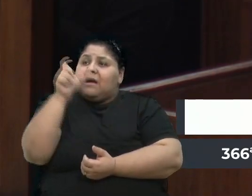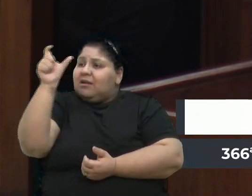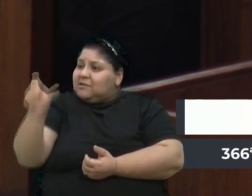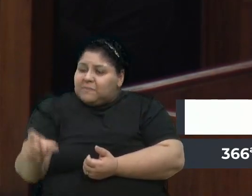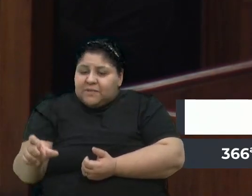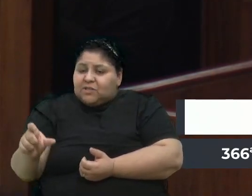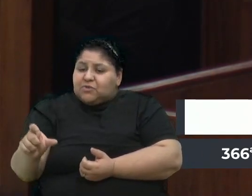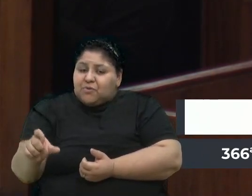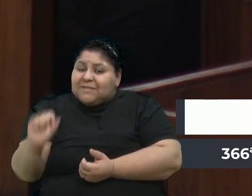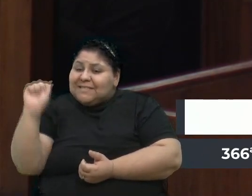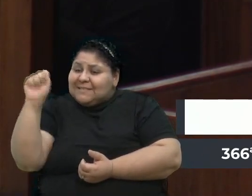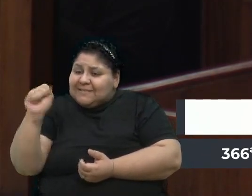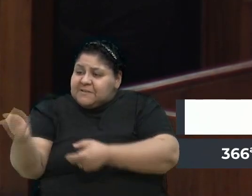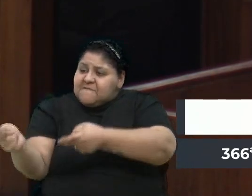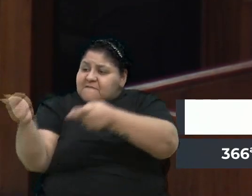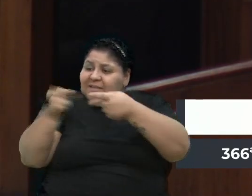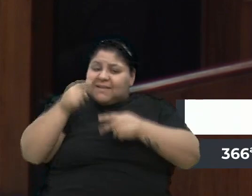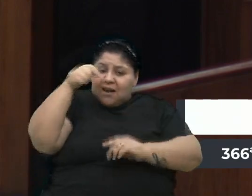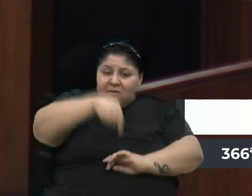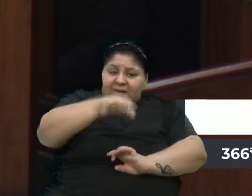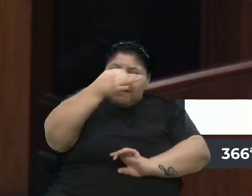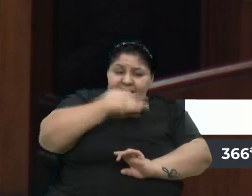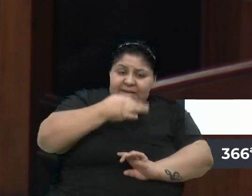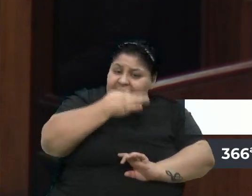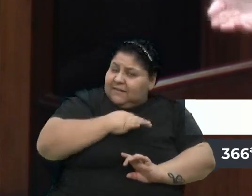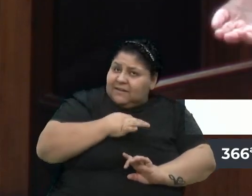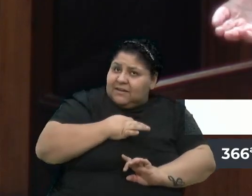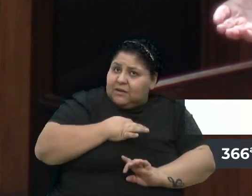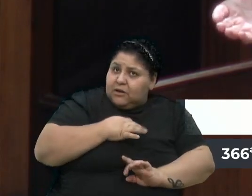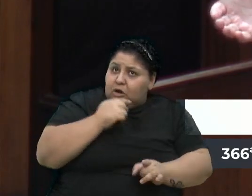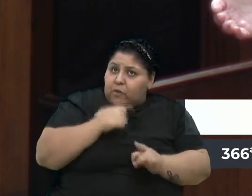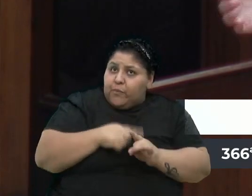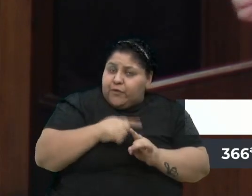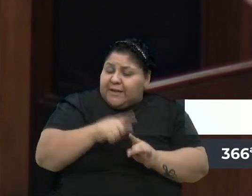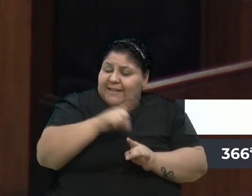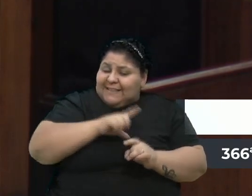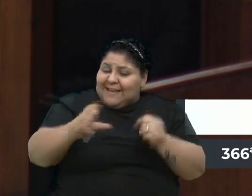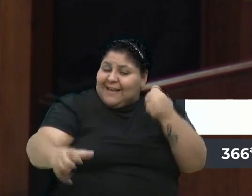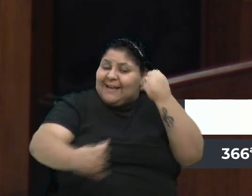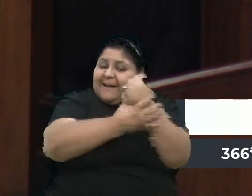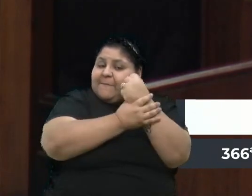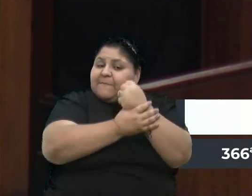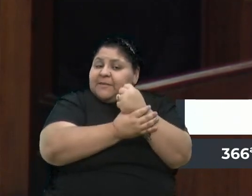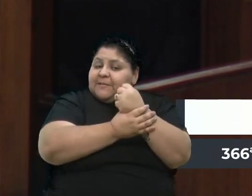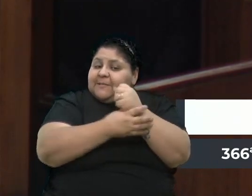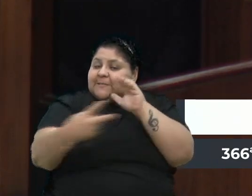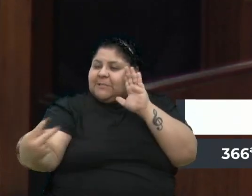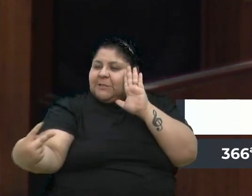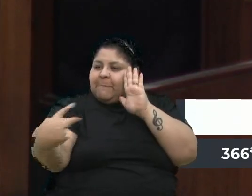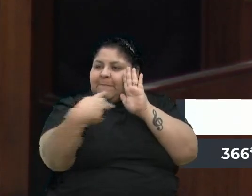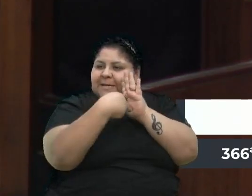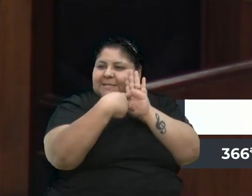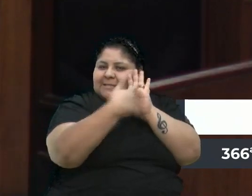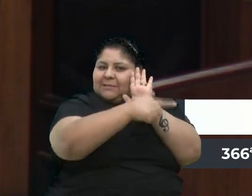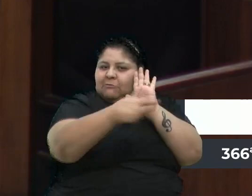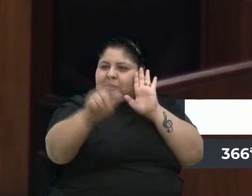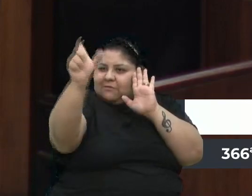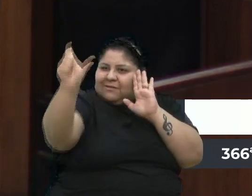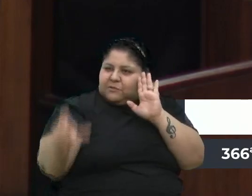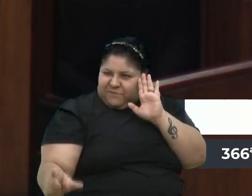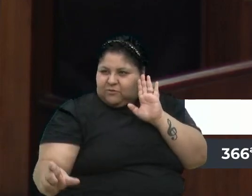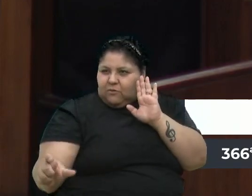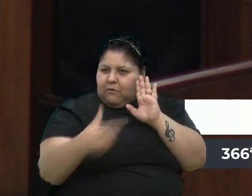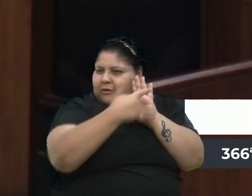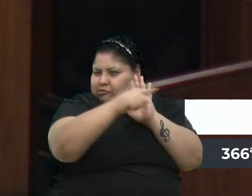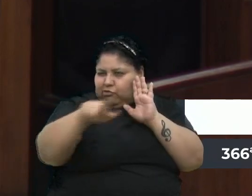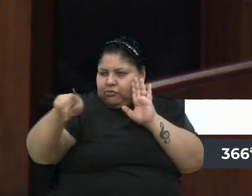do Sul, basta com que Caxias do Sul tenha a capacidade de atrair. Né? A gente não sabe que seleções estarão classificadas para a Copa, mas vai ter seleção aqui da América do